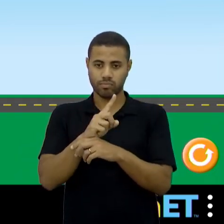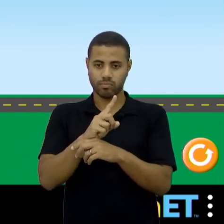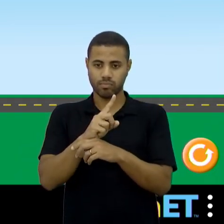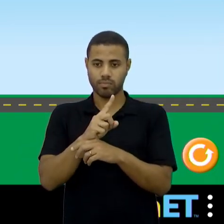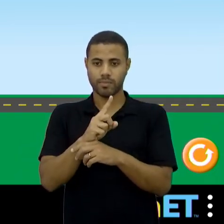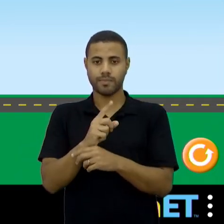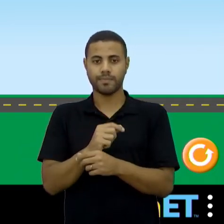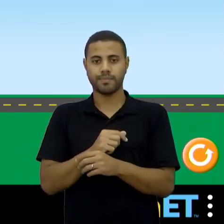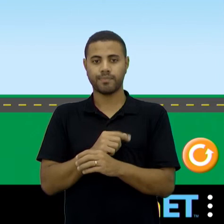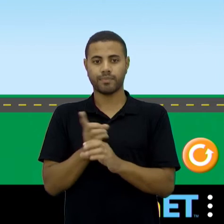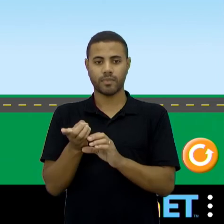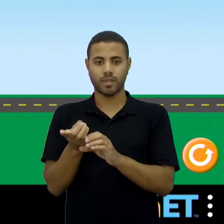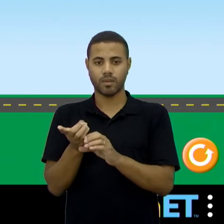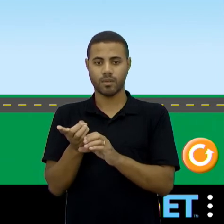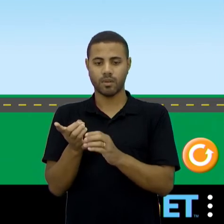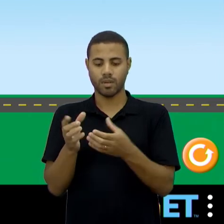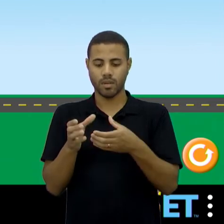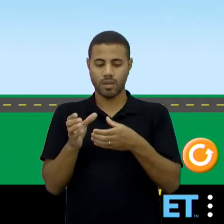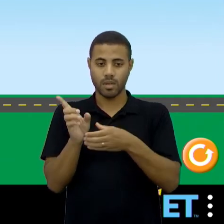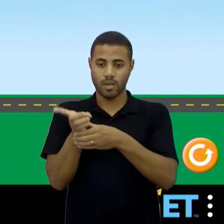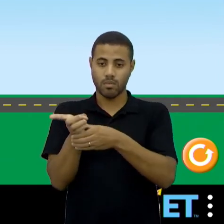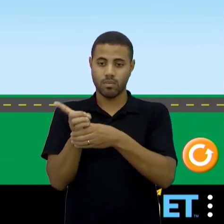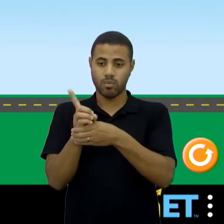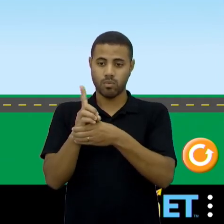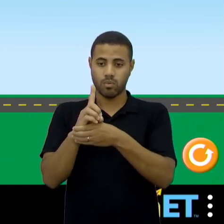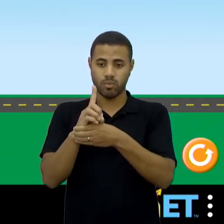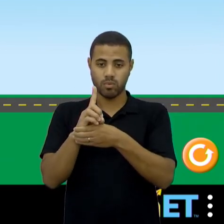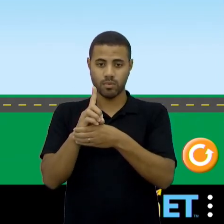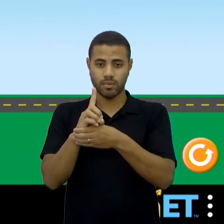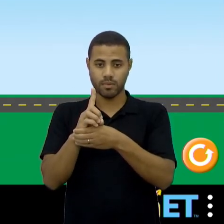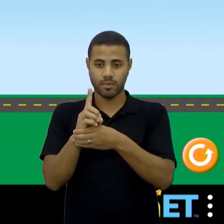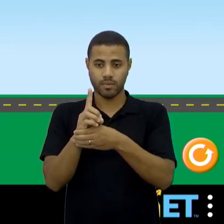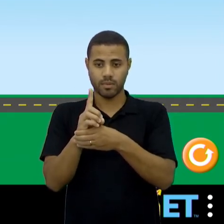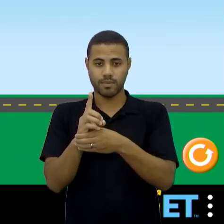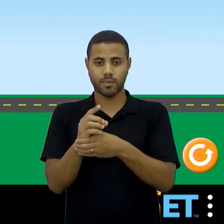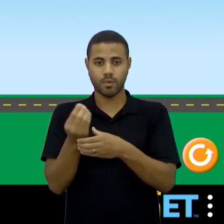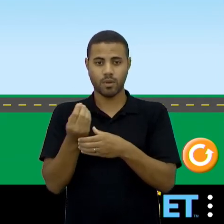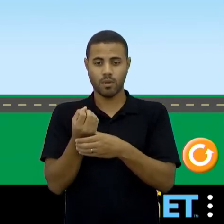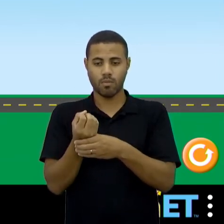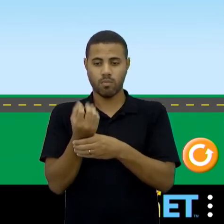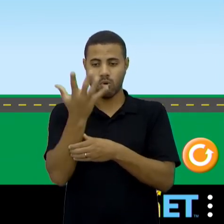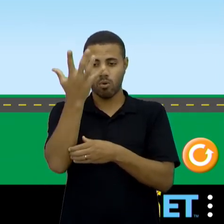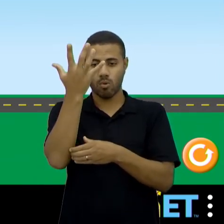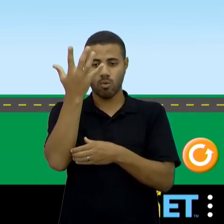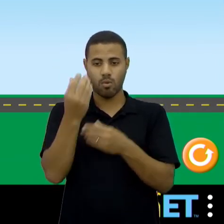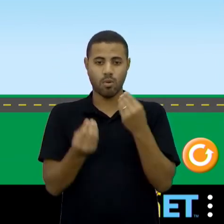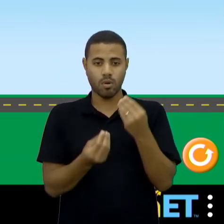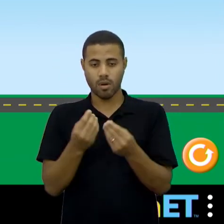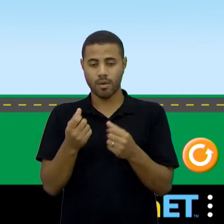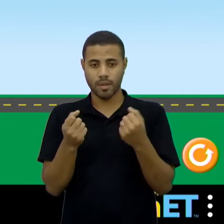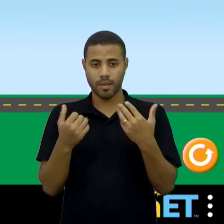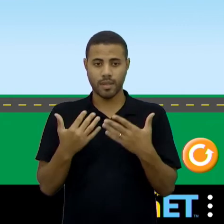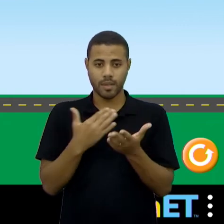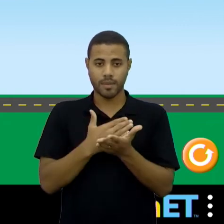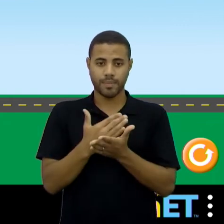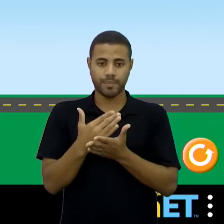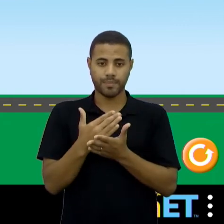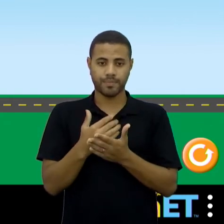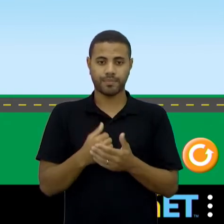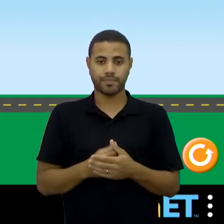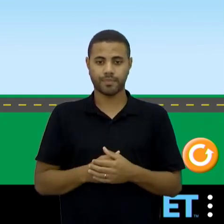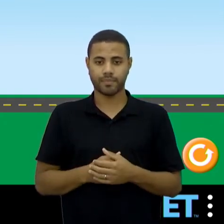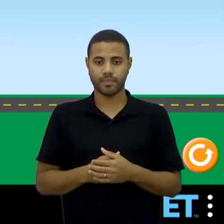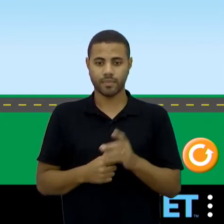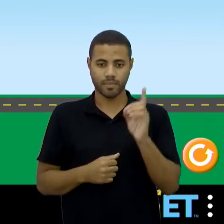na vertical, porque o lançamento é vertical que eu tô falando, né? E aí a posição inicial aqui, veja aqui no cantinho, não sei se meu